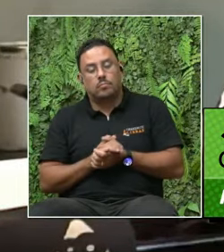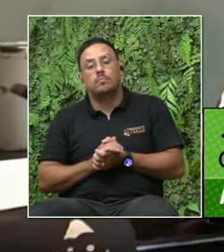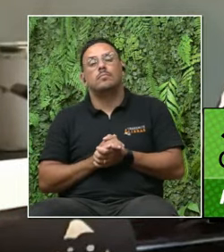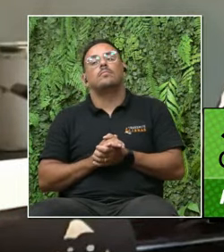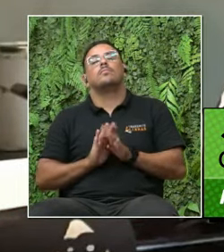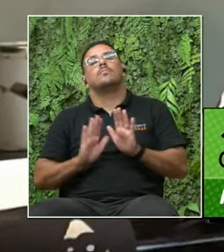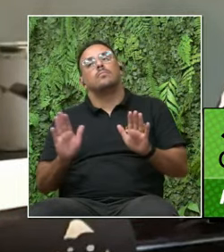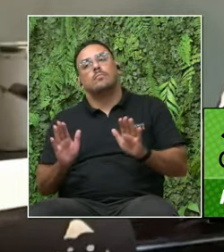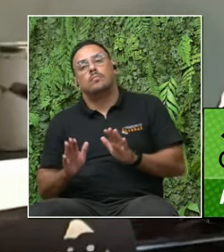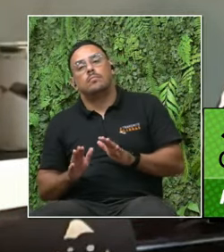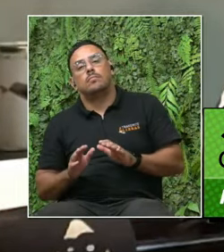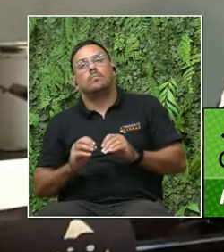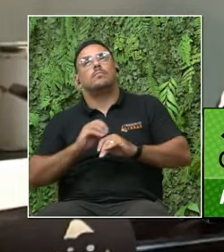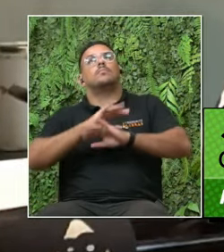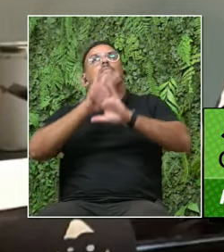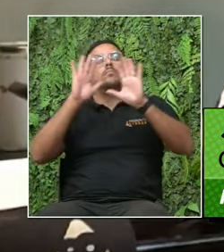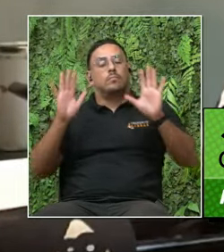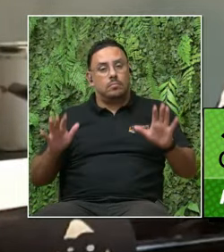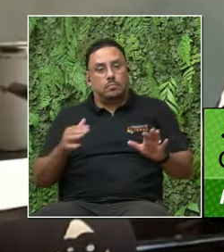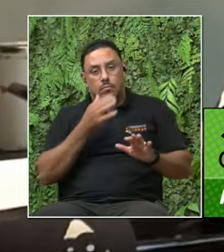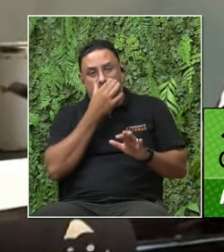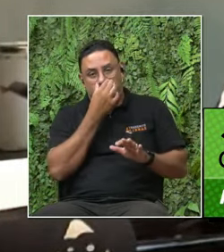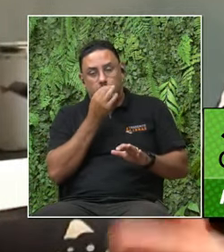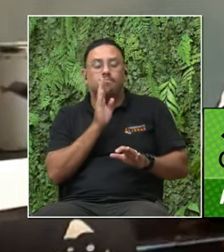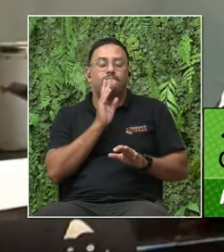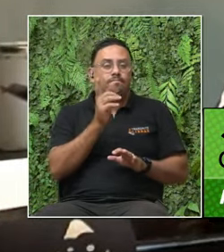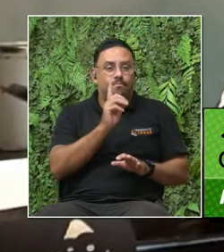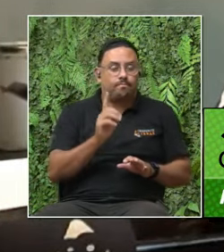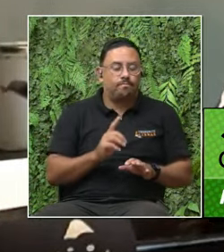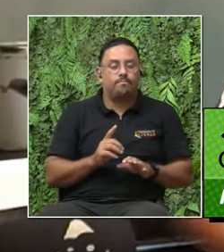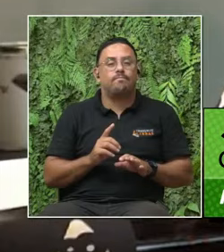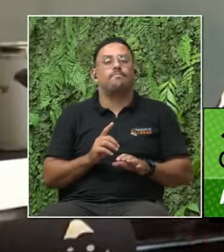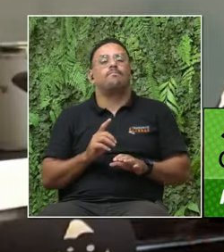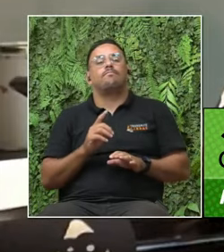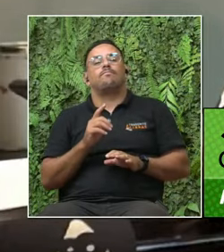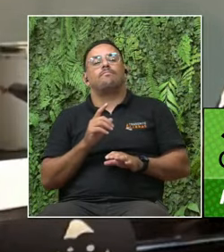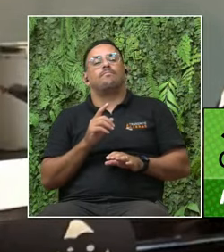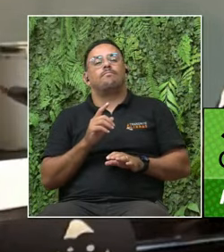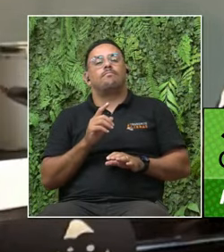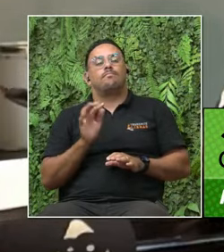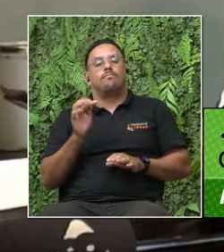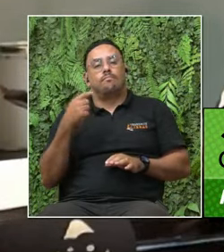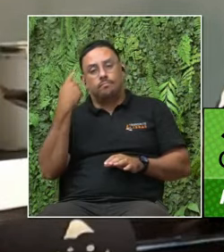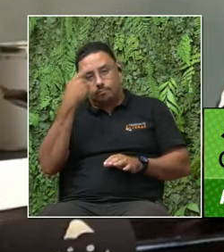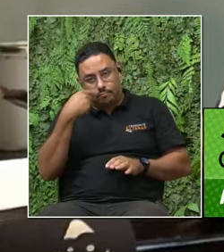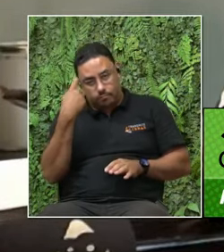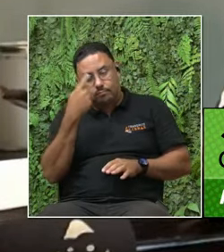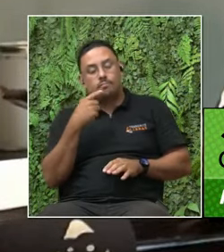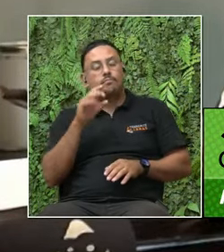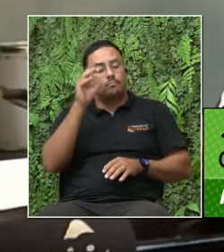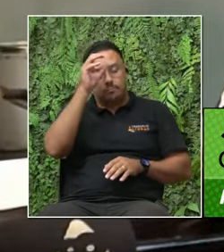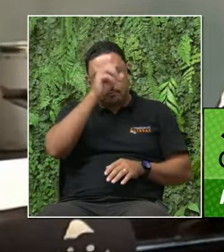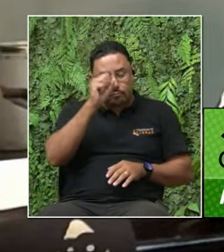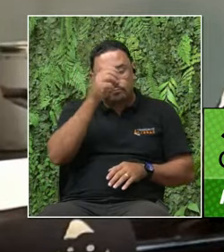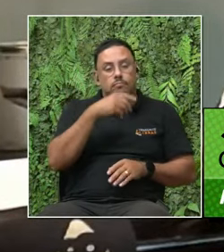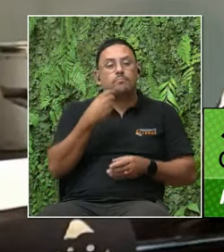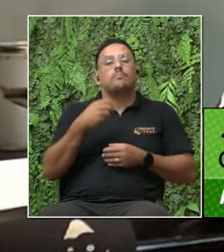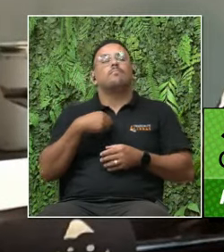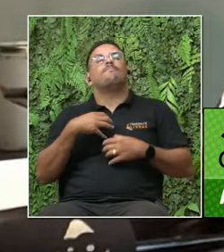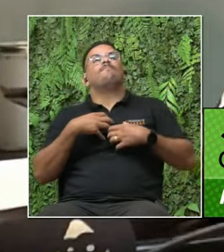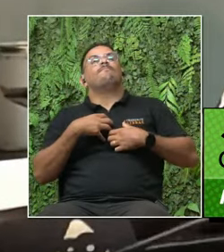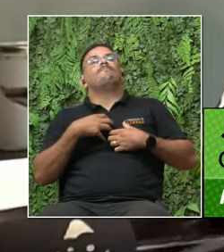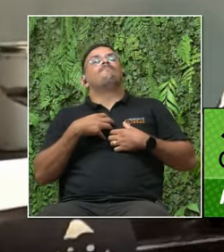eh eh ser claro não conhece a a língua mas vai aprender aos poucos eh isso cara já me